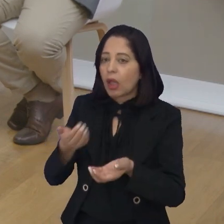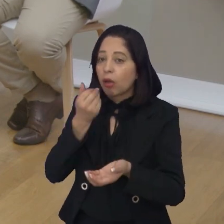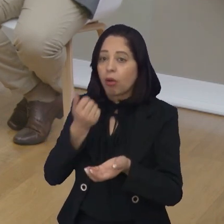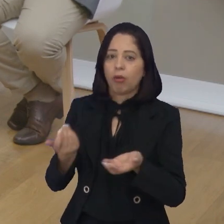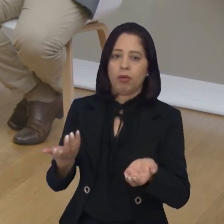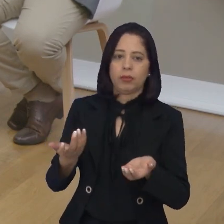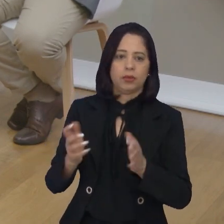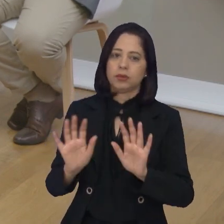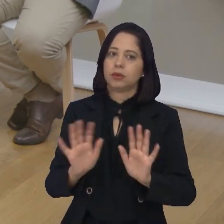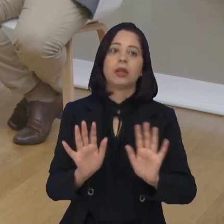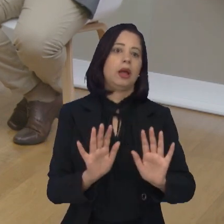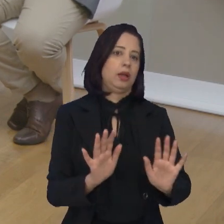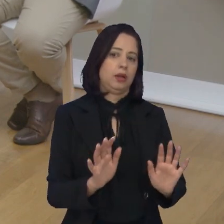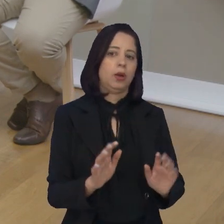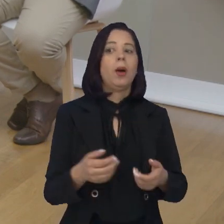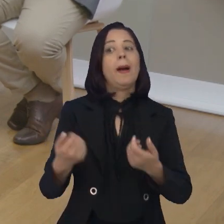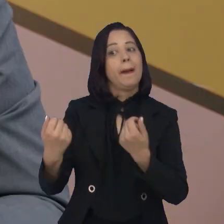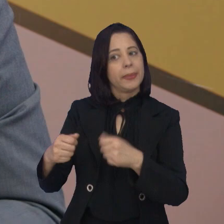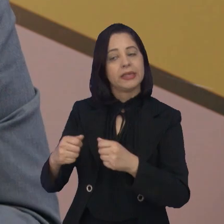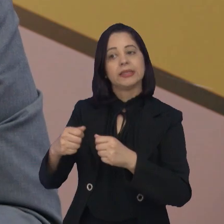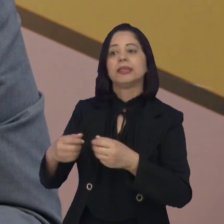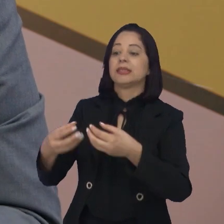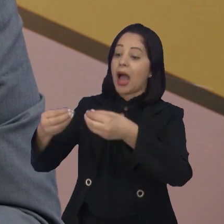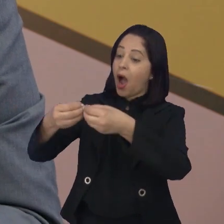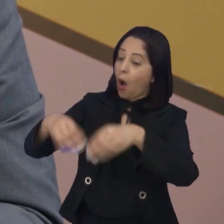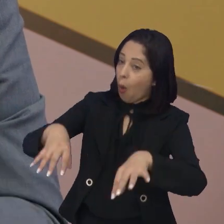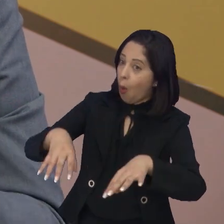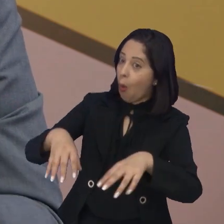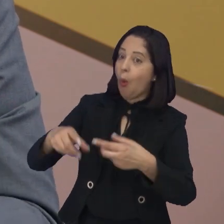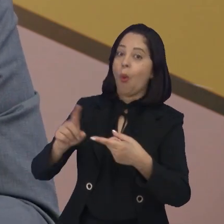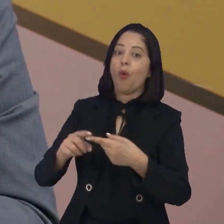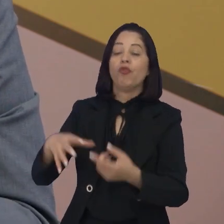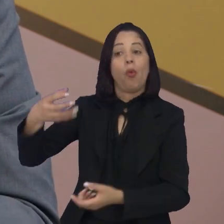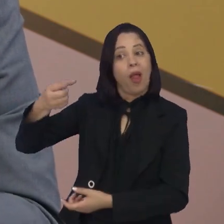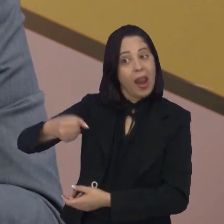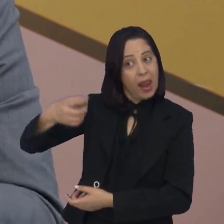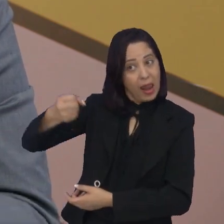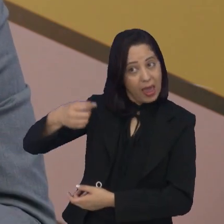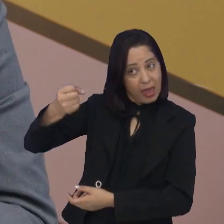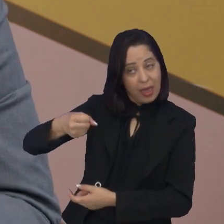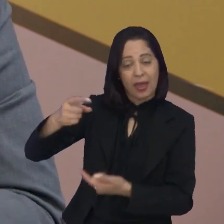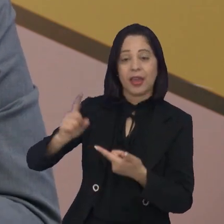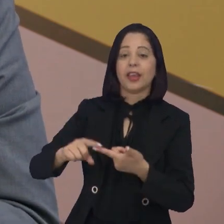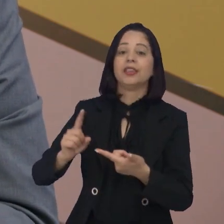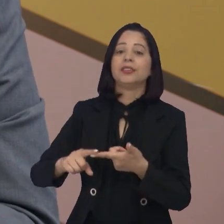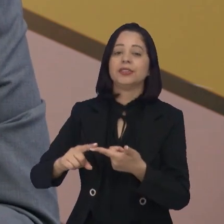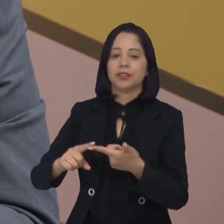uma proteína logo cedo. Ovo, já uns 2 ovos, né? Ingerir leite, para quem não é